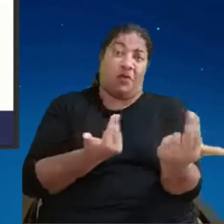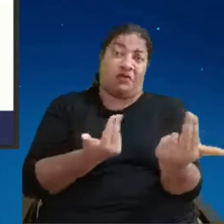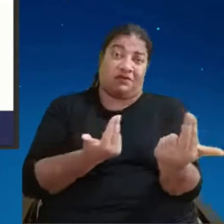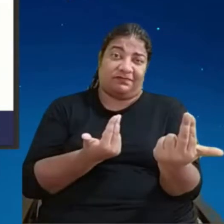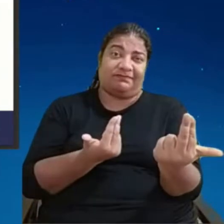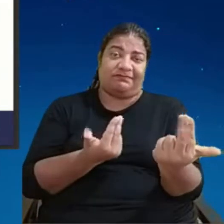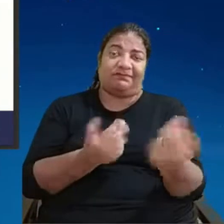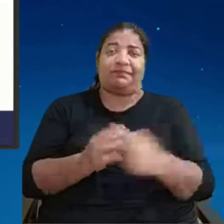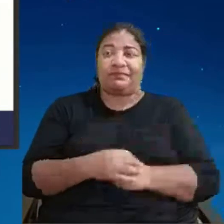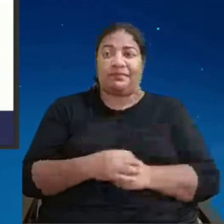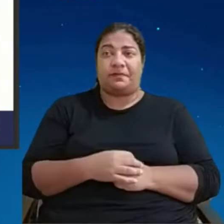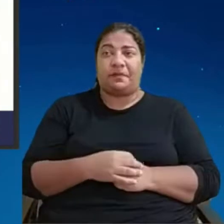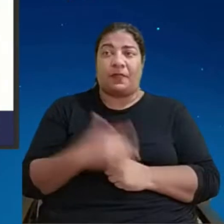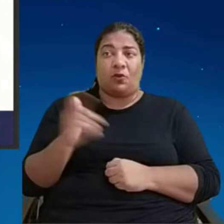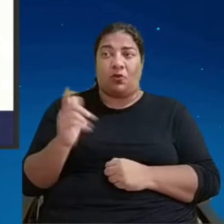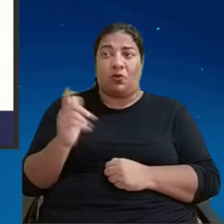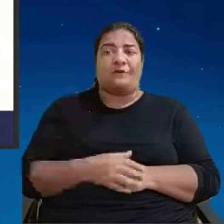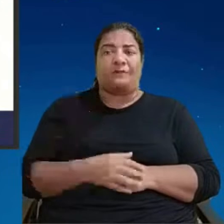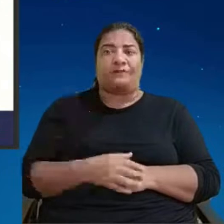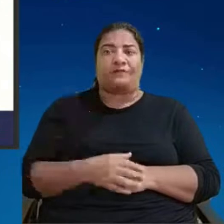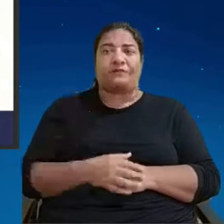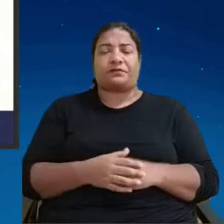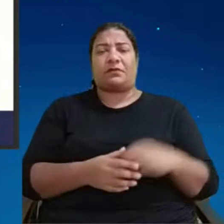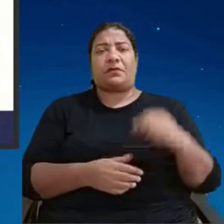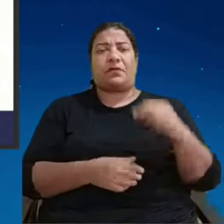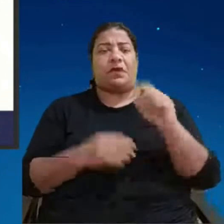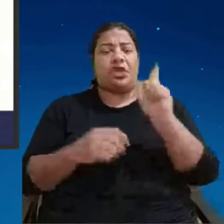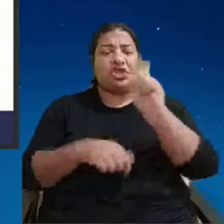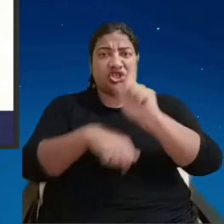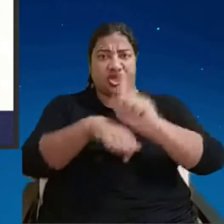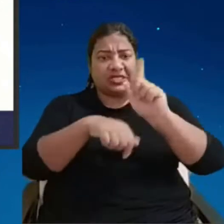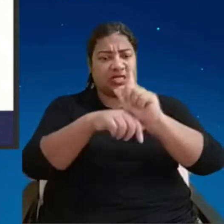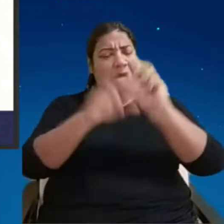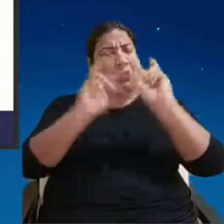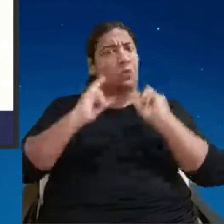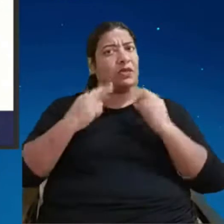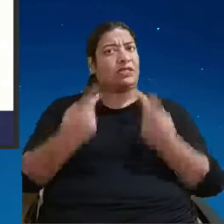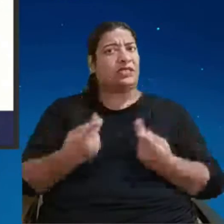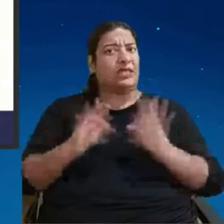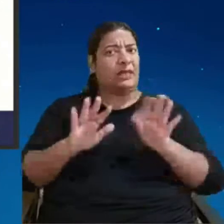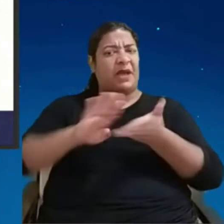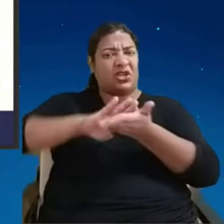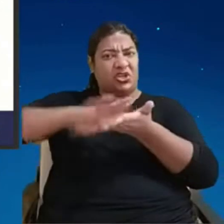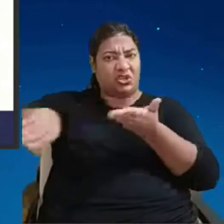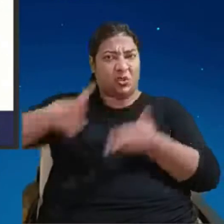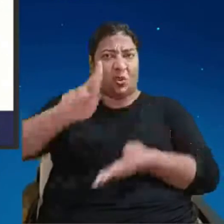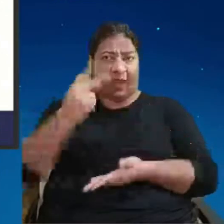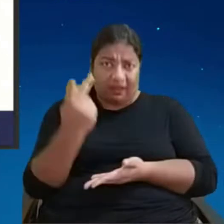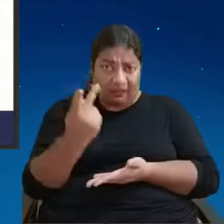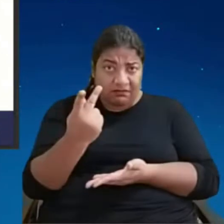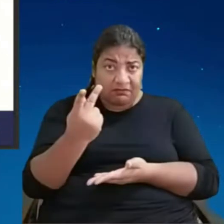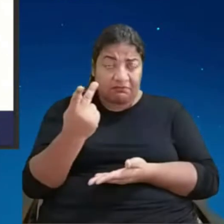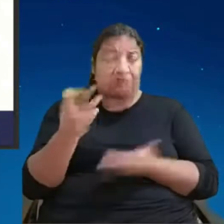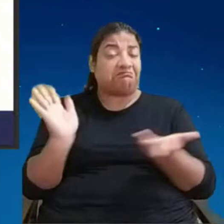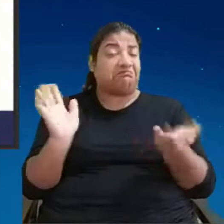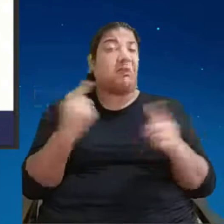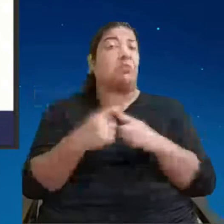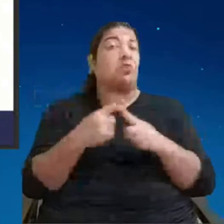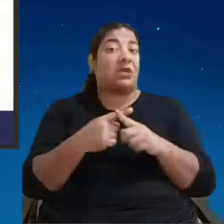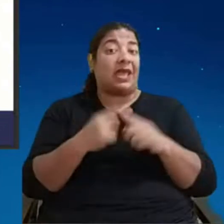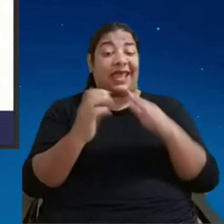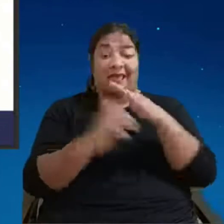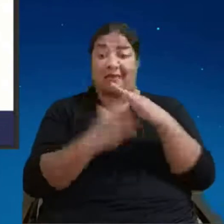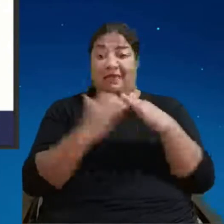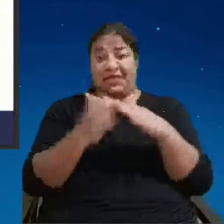Gestão humanizada sem um RH, porque assim, eu sei que muitos empresários aí são microempresários, são MEI e